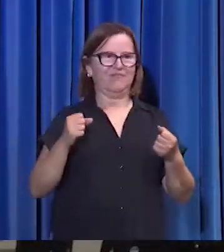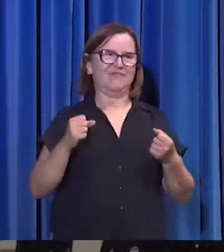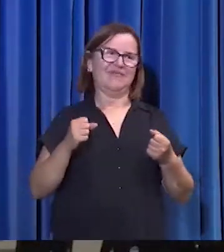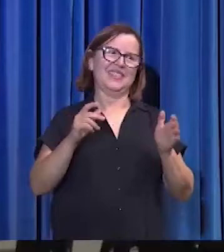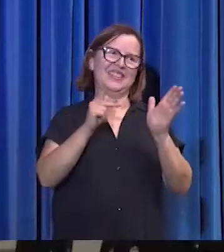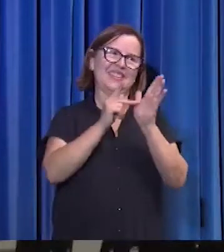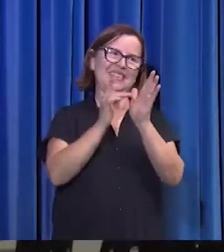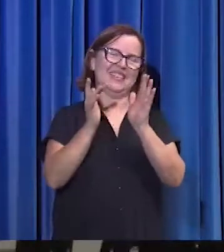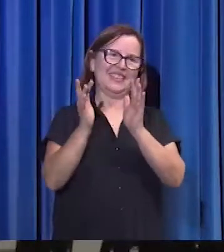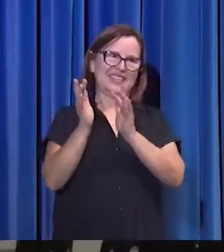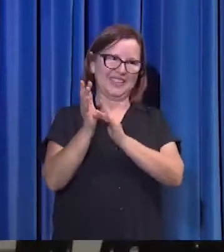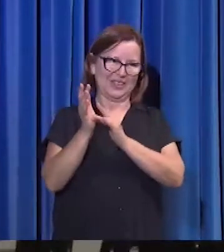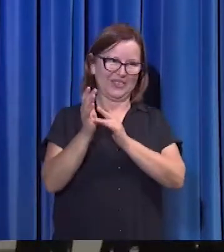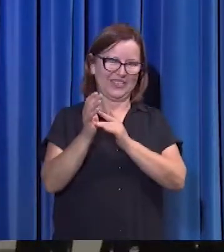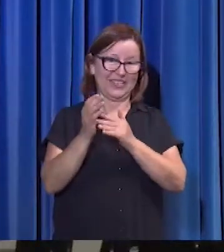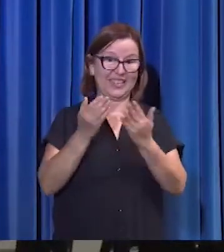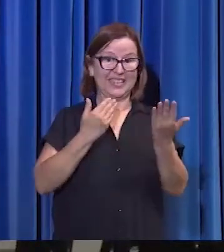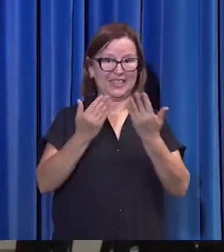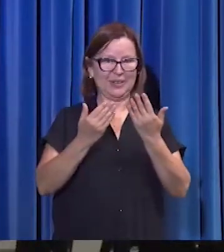compara